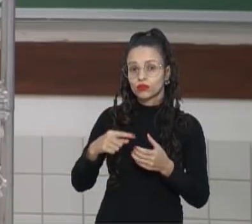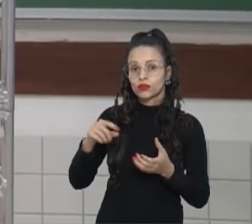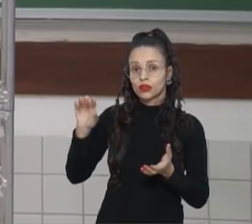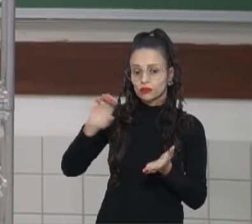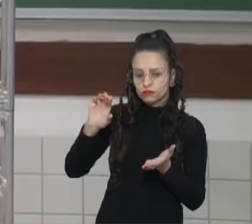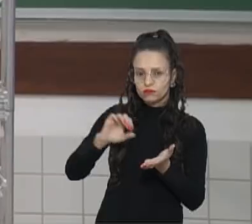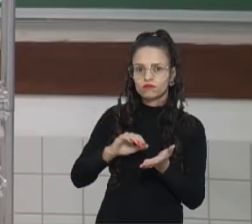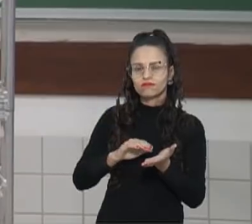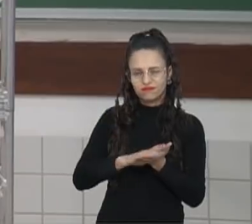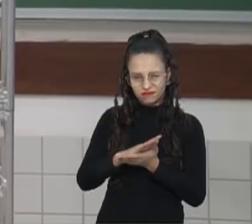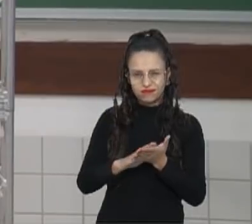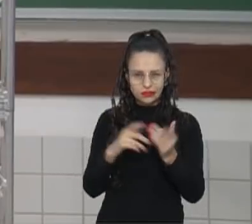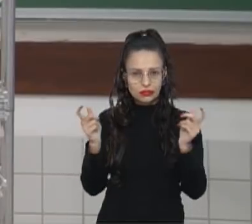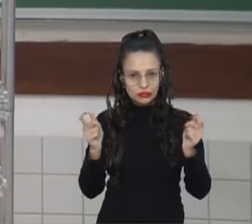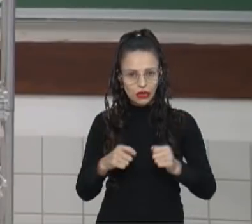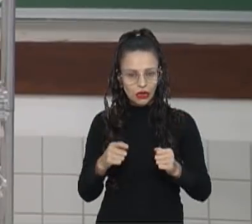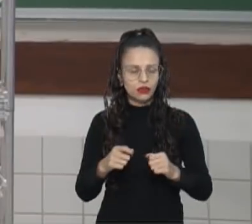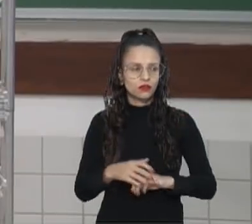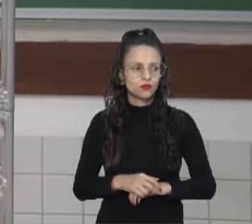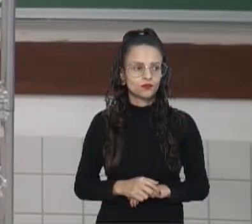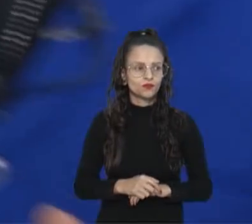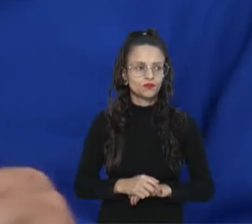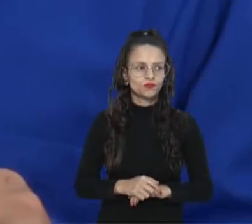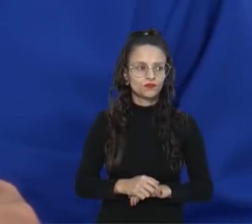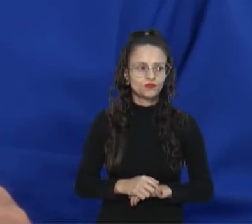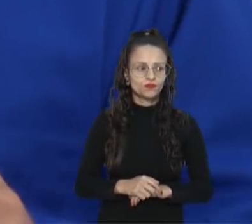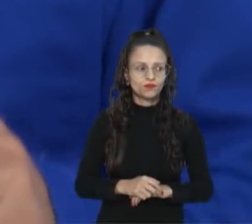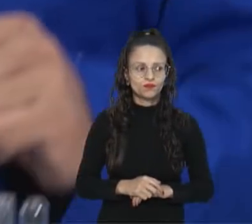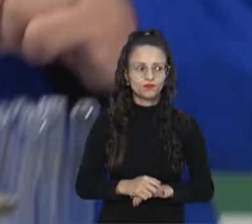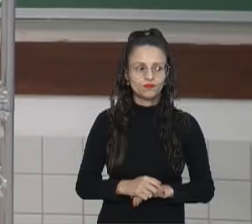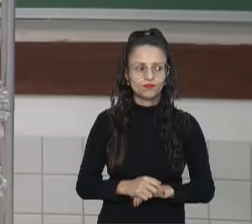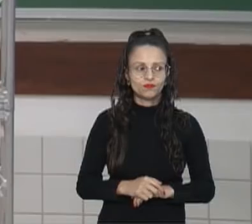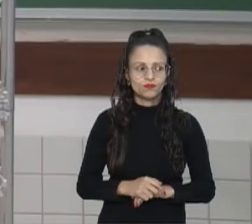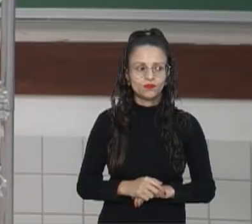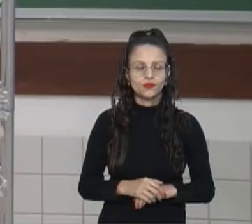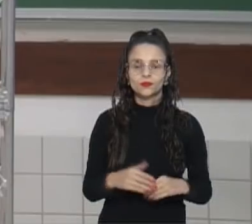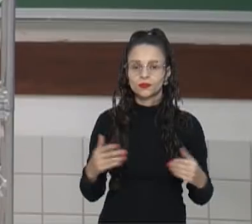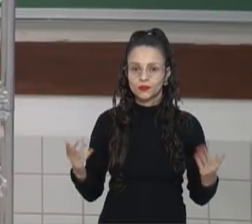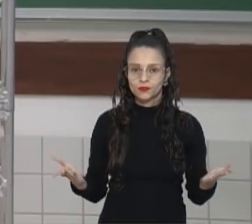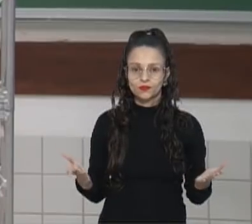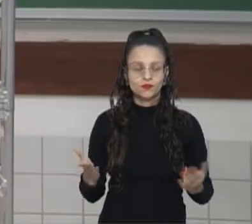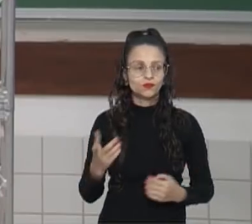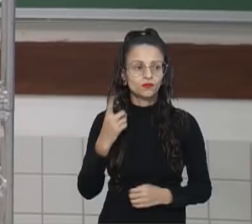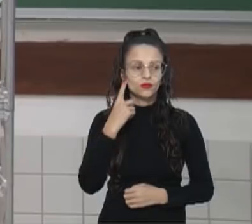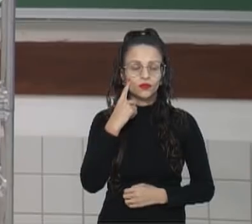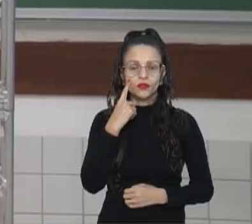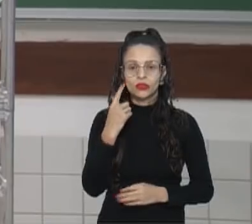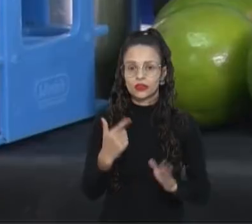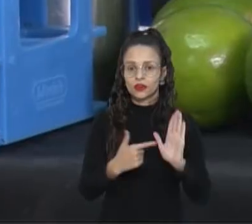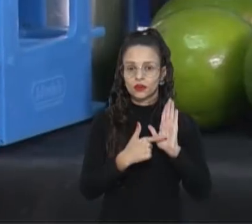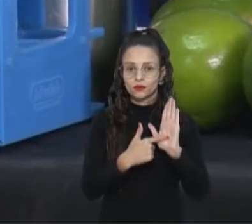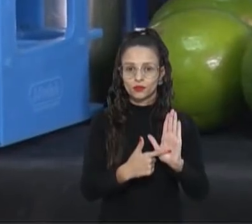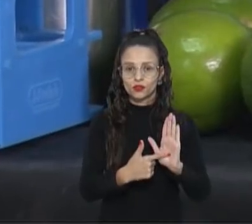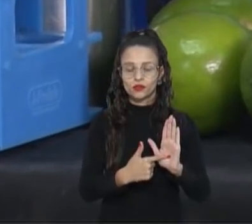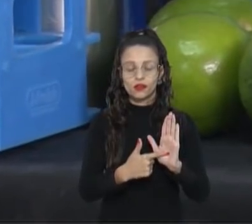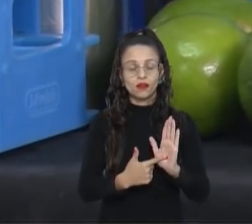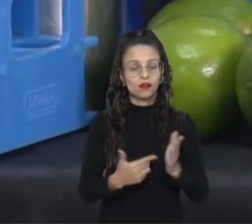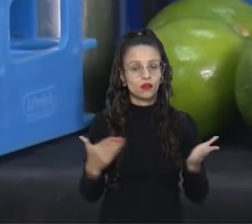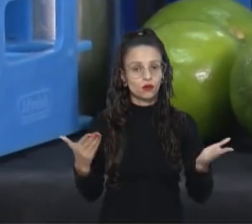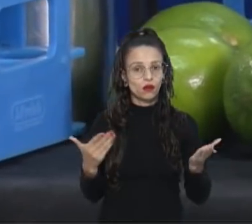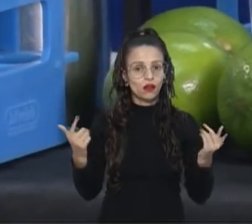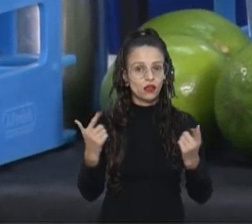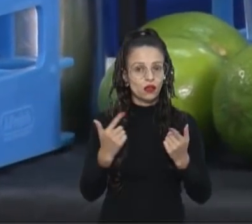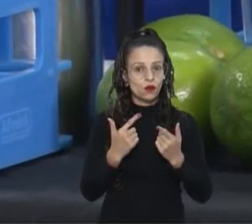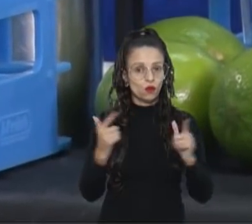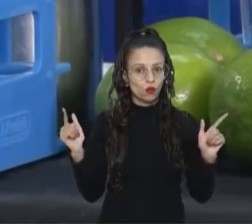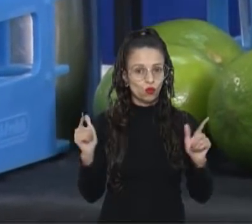dedos, para ajudar na homogeneização, né? Aí eu vou mostrar para vocês agora